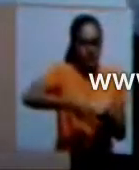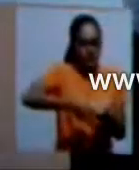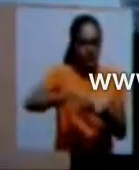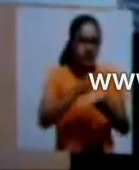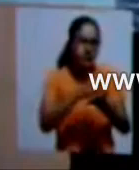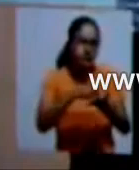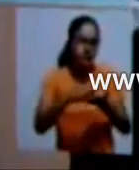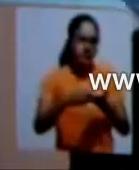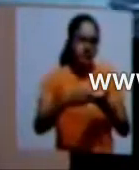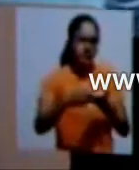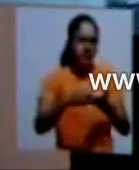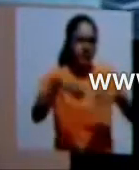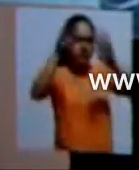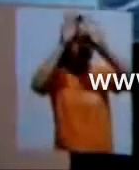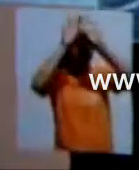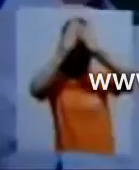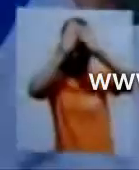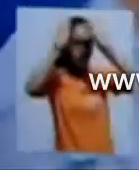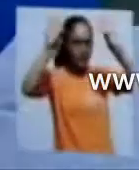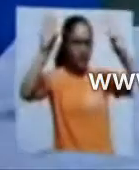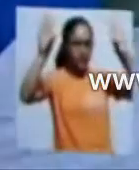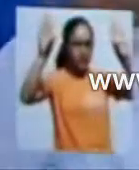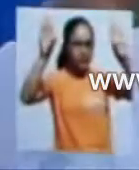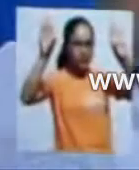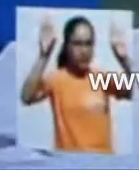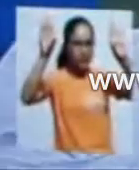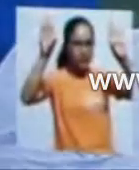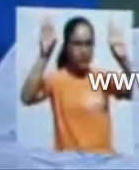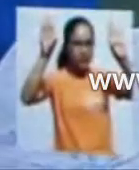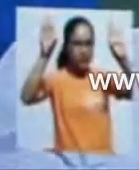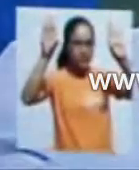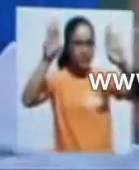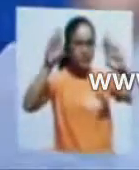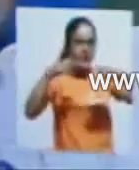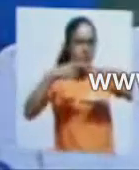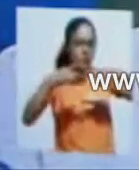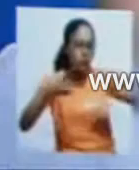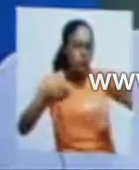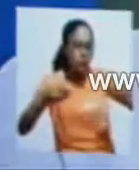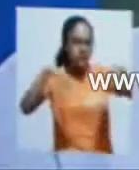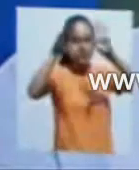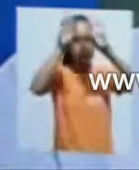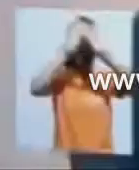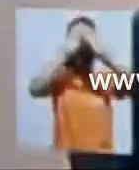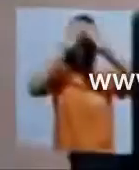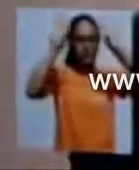Um está escrito assim, céu, entre parênteses, coisas do alto.